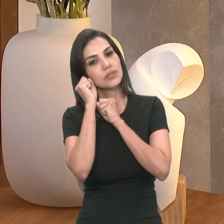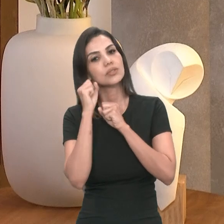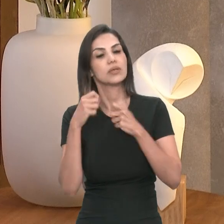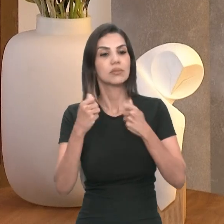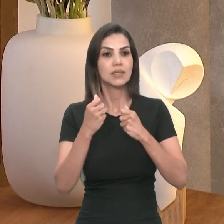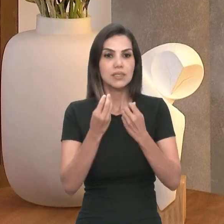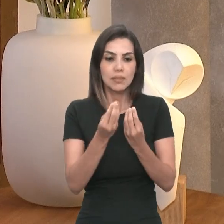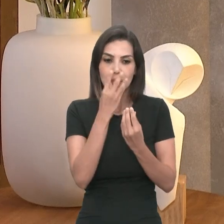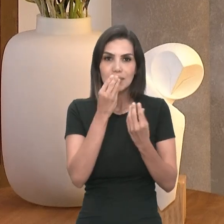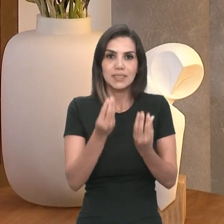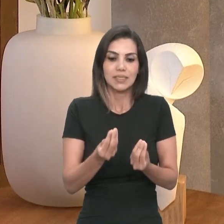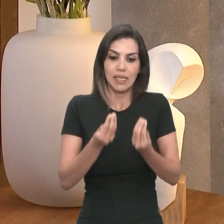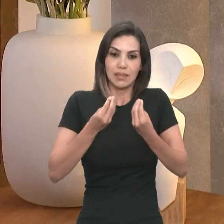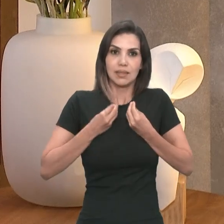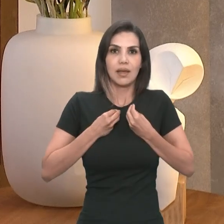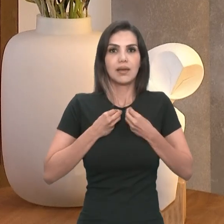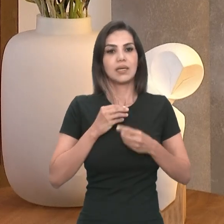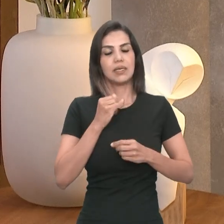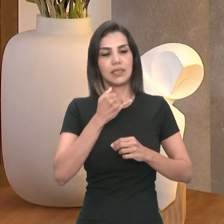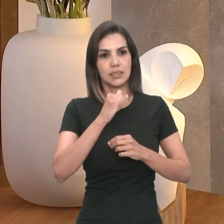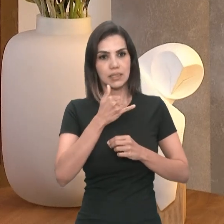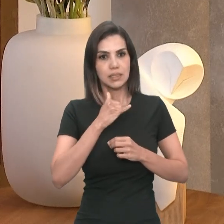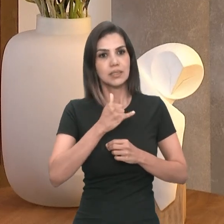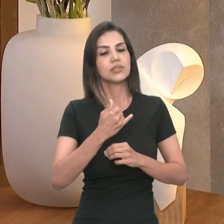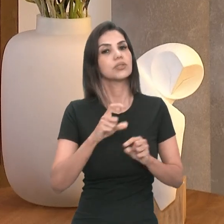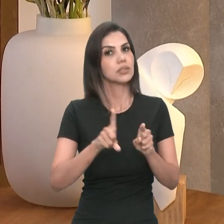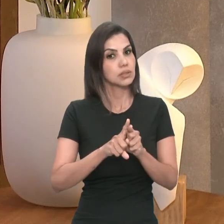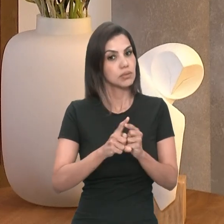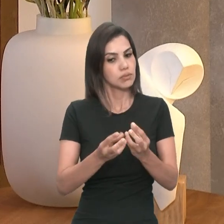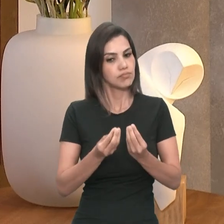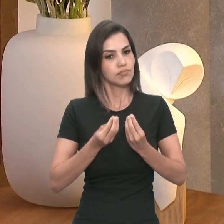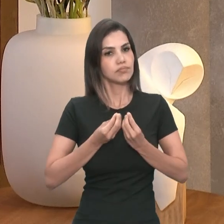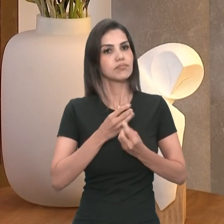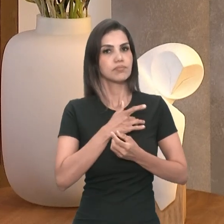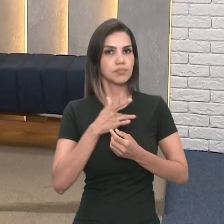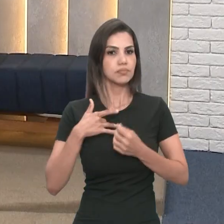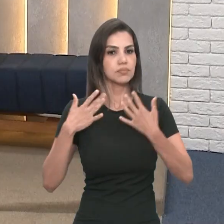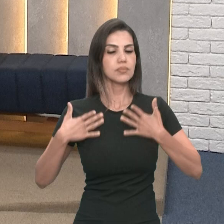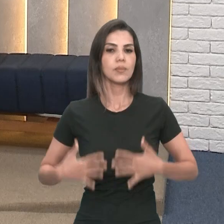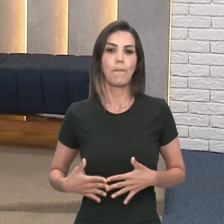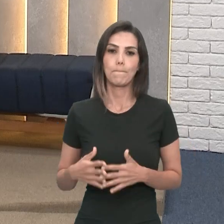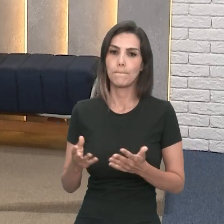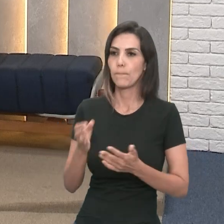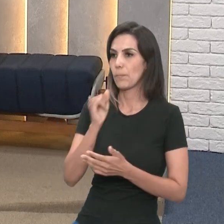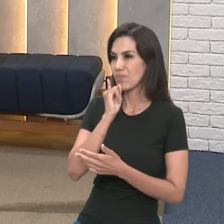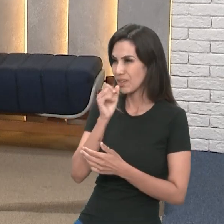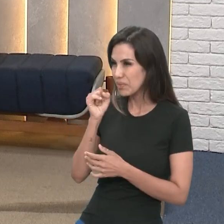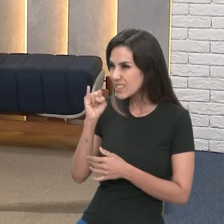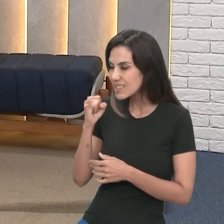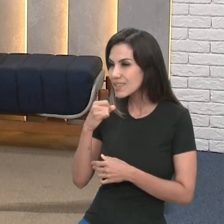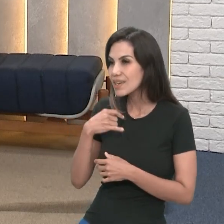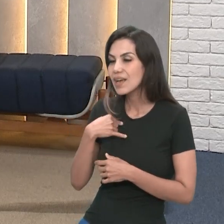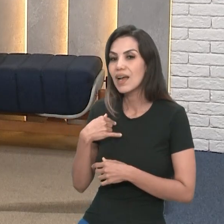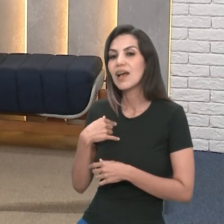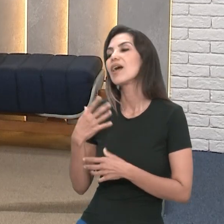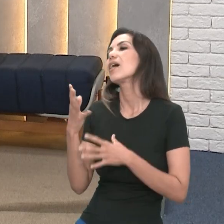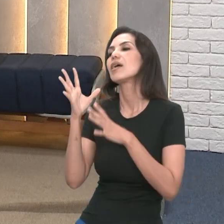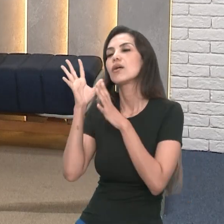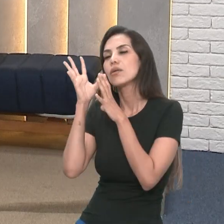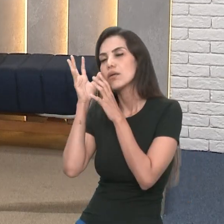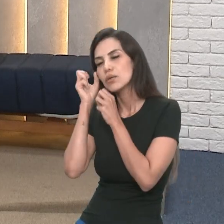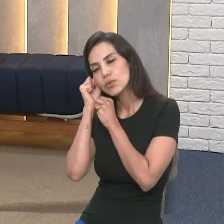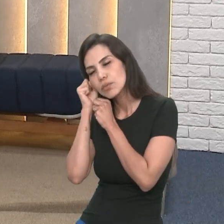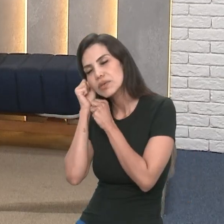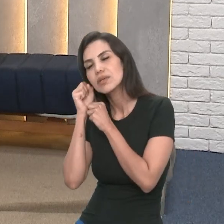aí negativos, né, para a saúde. Eu mesmo, se eu deixasse por conta do despertador biológico, chegava aqui na hora de apresentar o